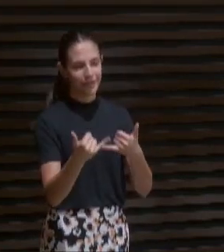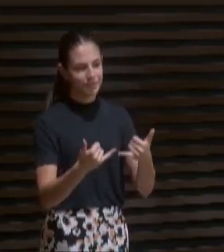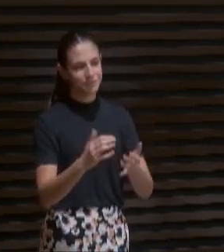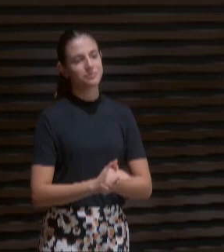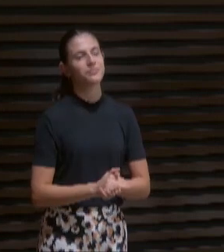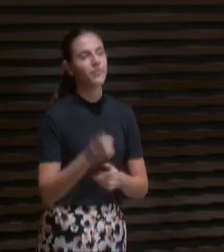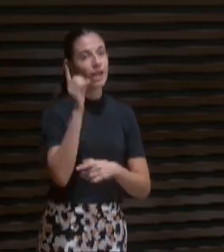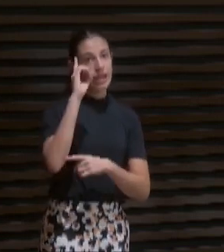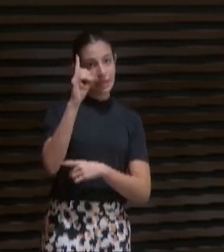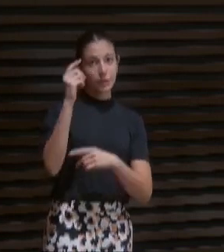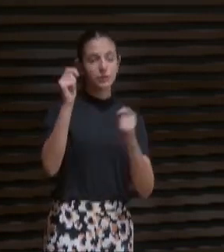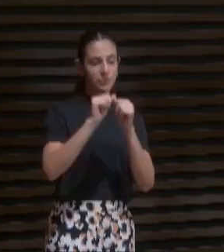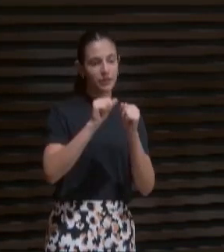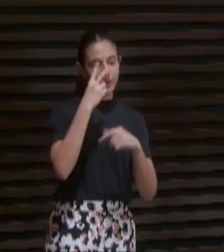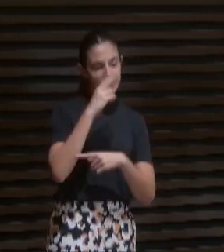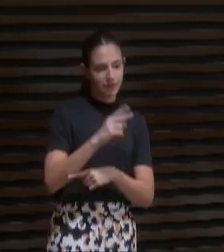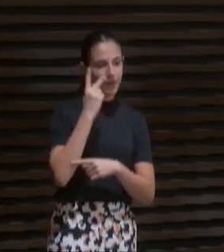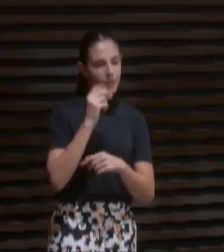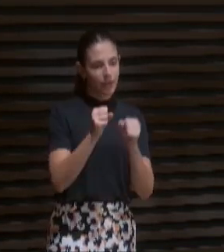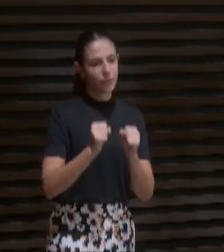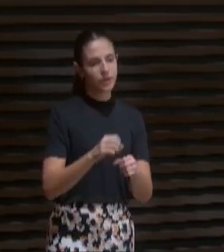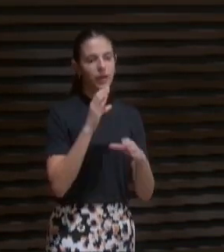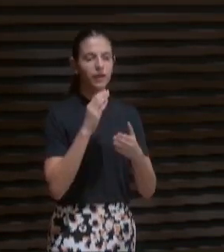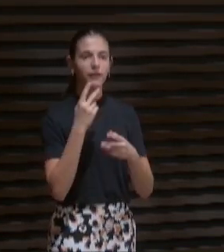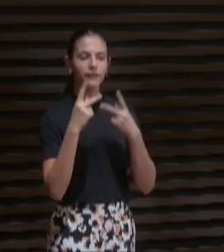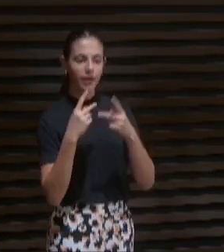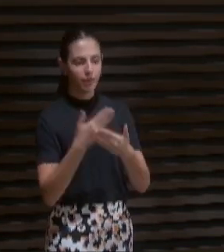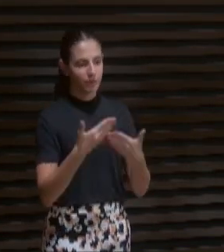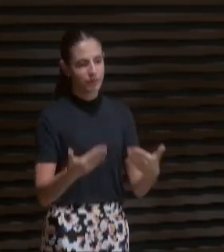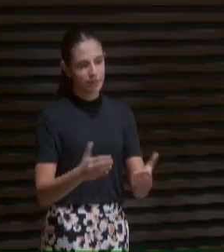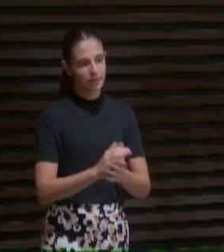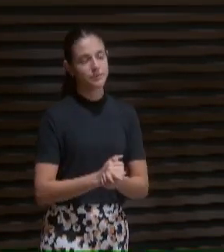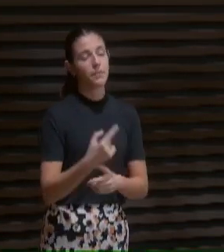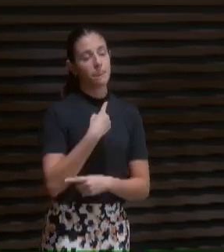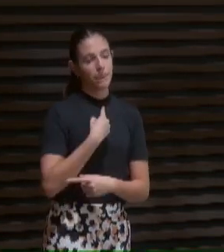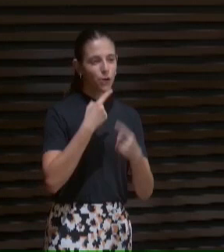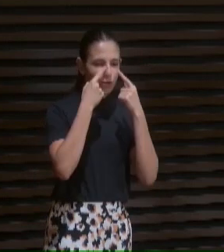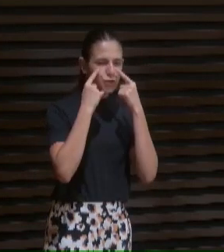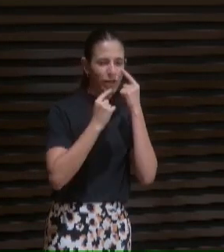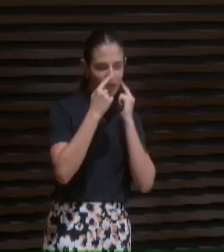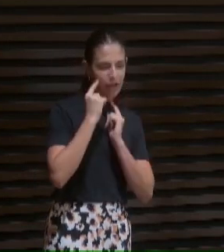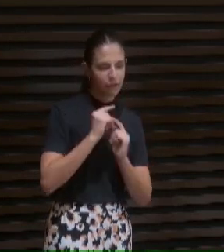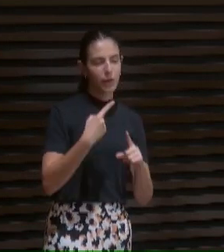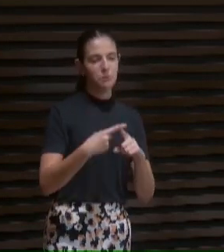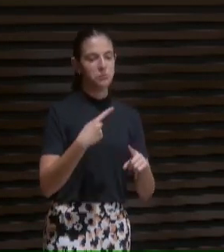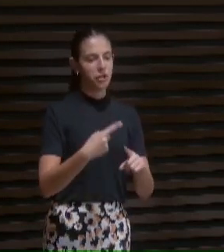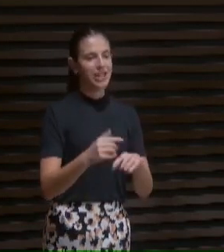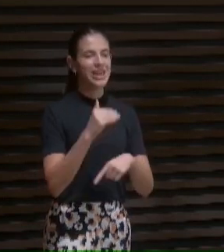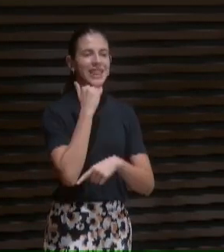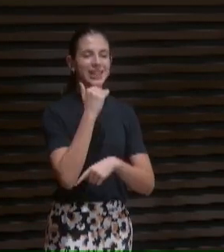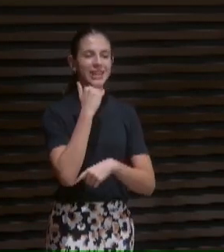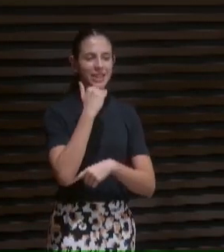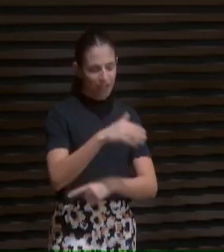vocês. Mas olha aqui. E eu chorava muito, porque ninguém foi achado digno de abrir